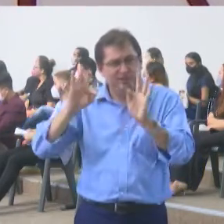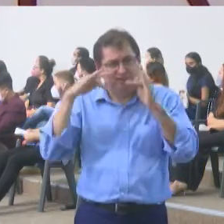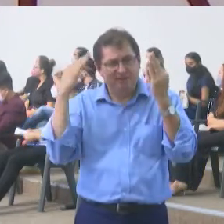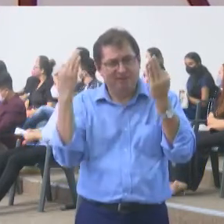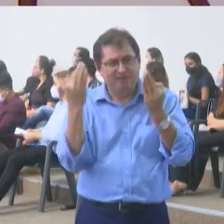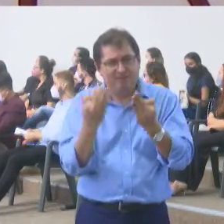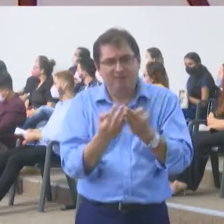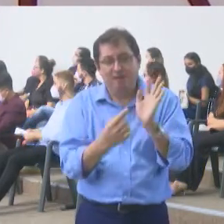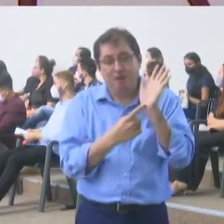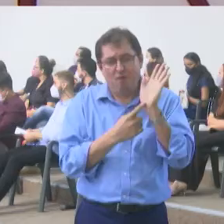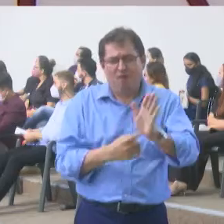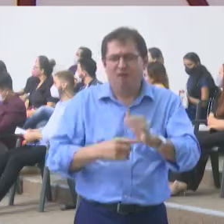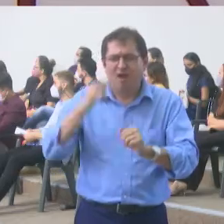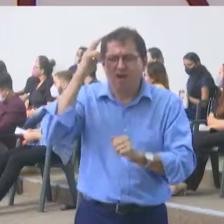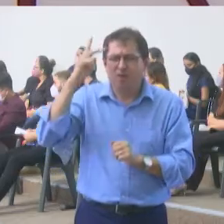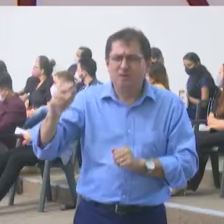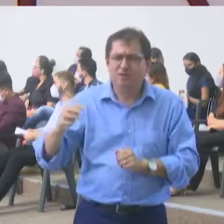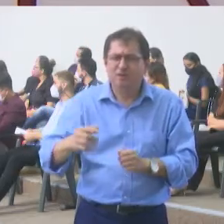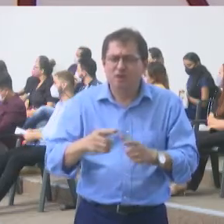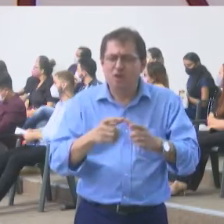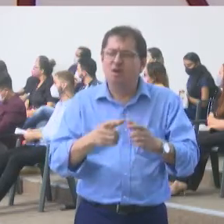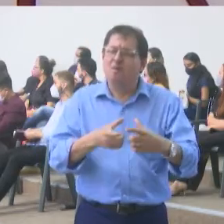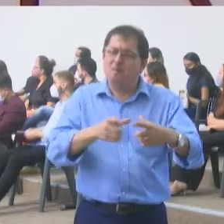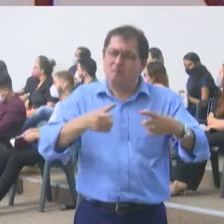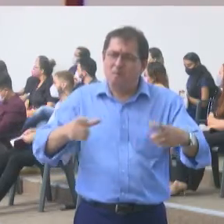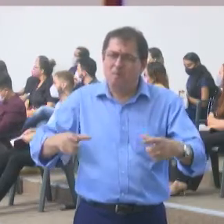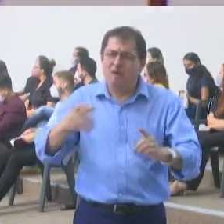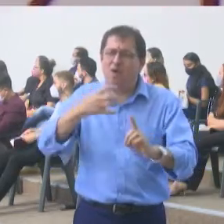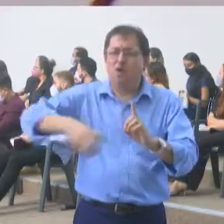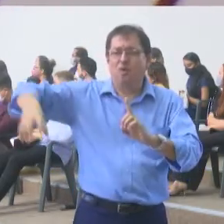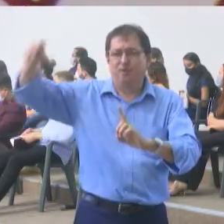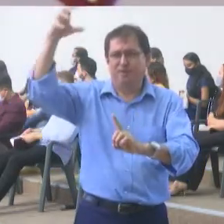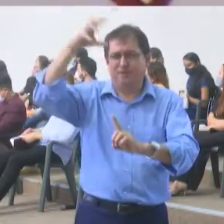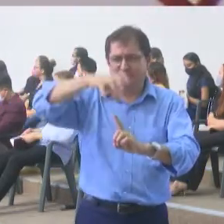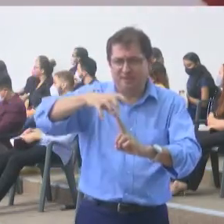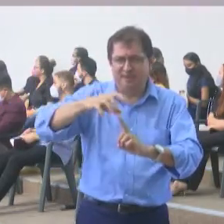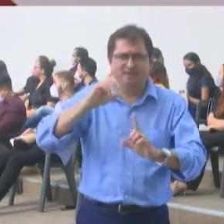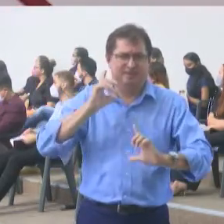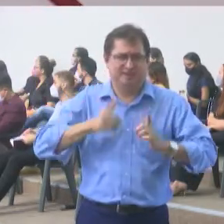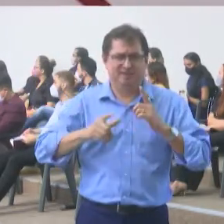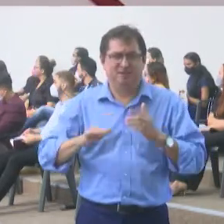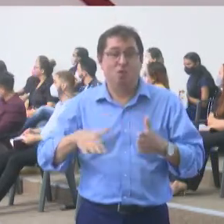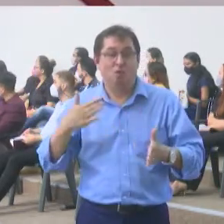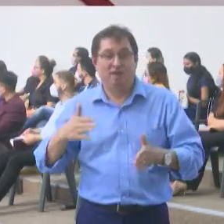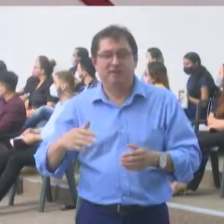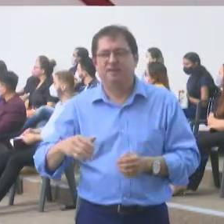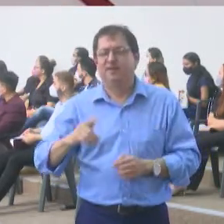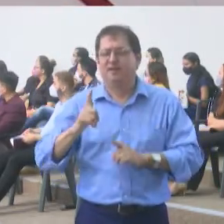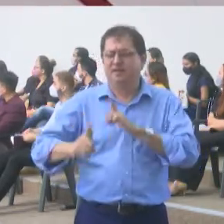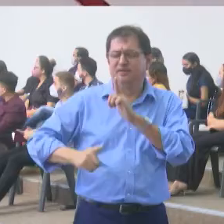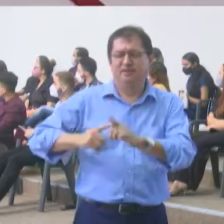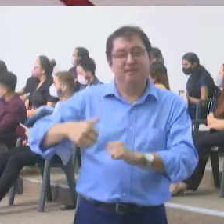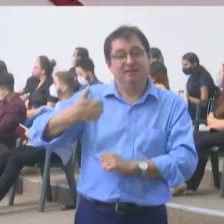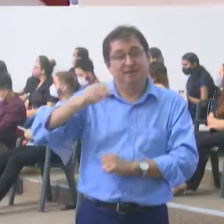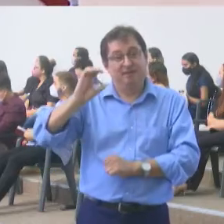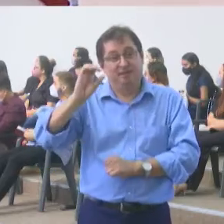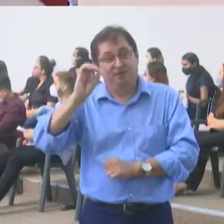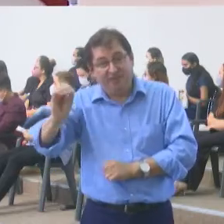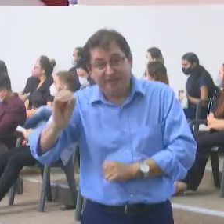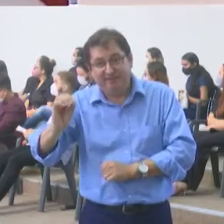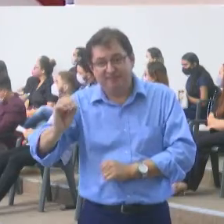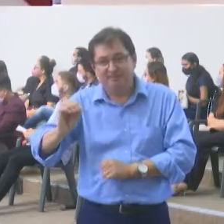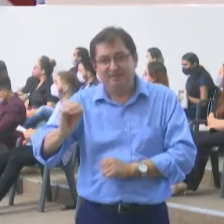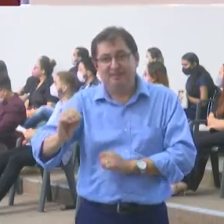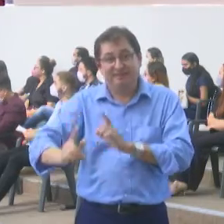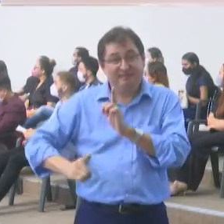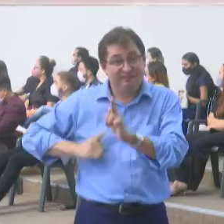houve na terra, com certeza o maior rei da história de Israel, e fala sobre 10 gerações. Quantas gerações foram? 10. Quanto tempo Noemi ficou em